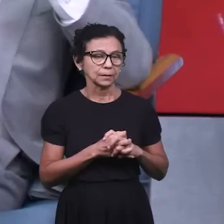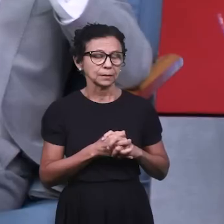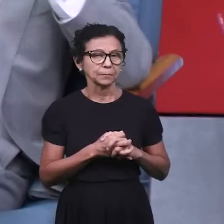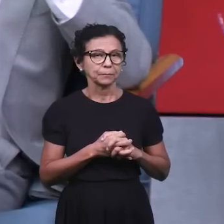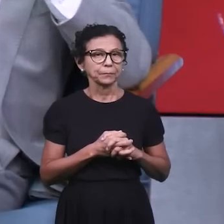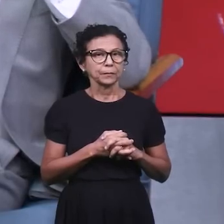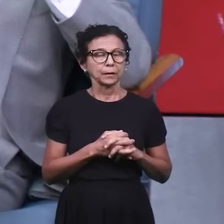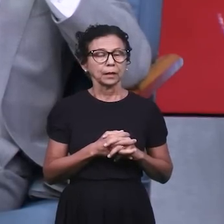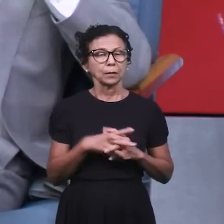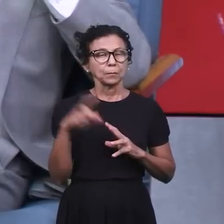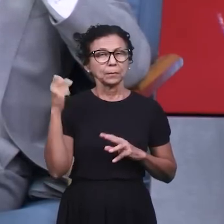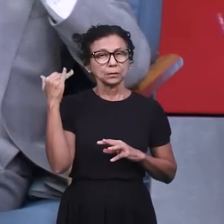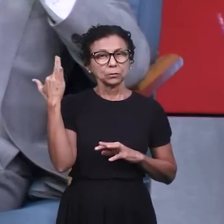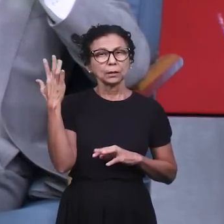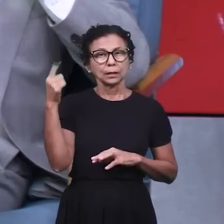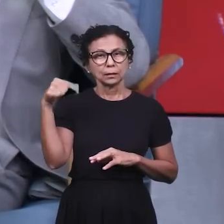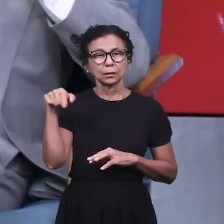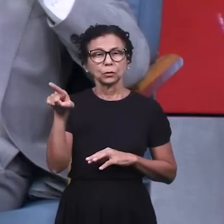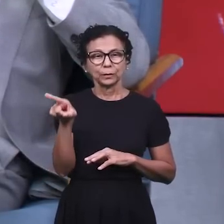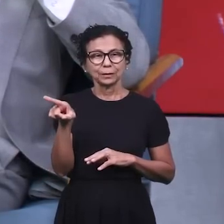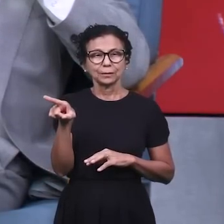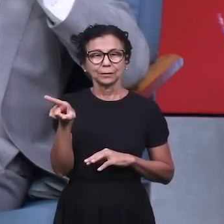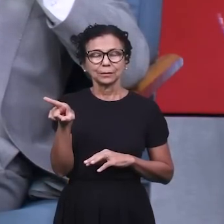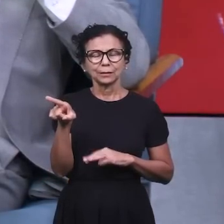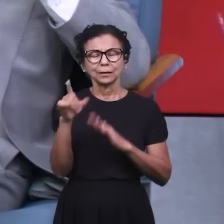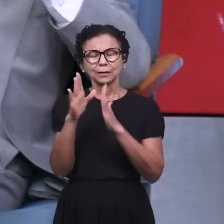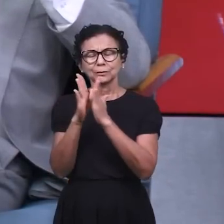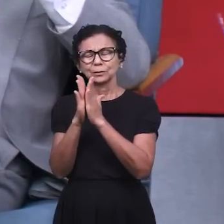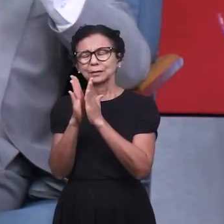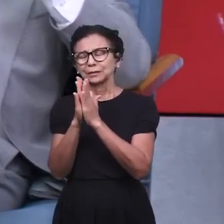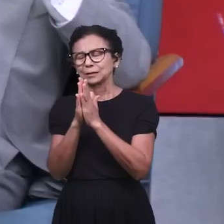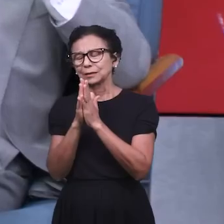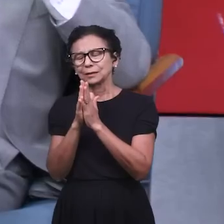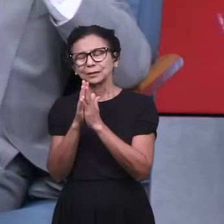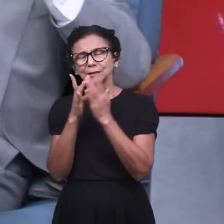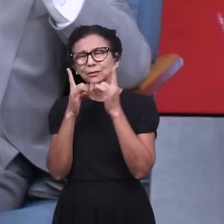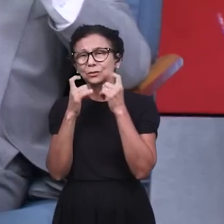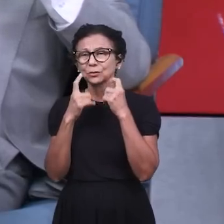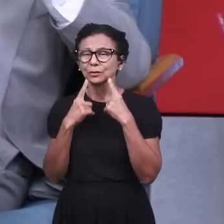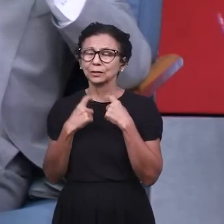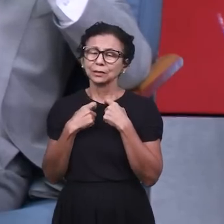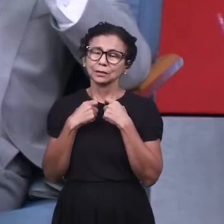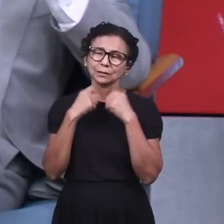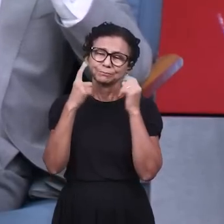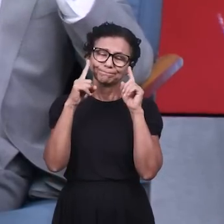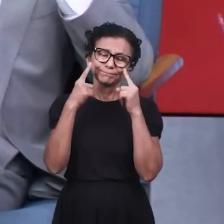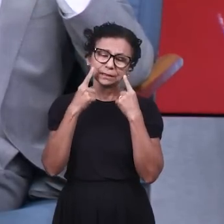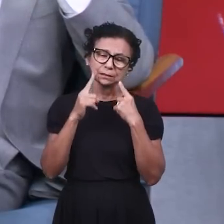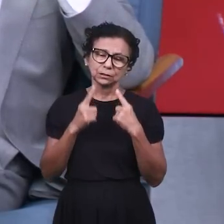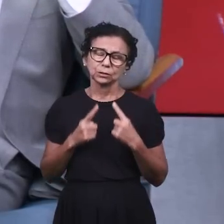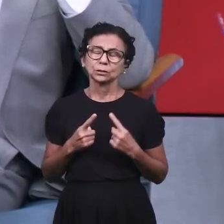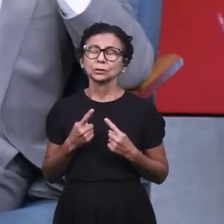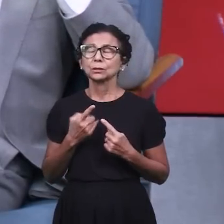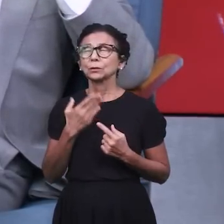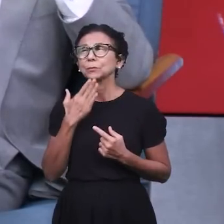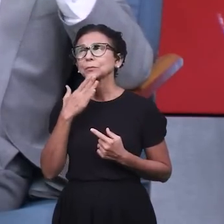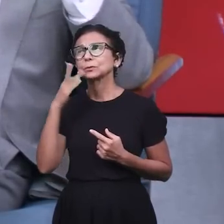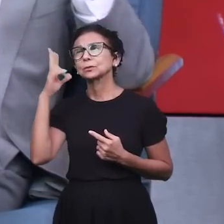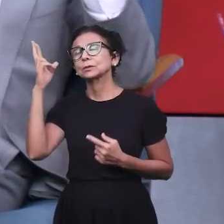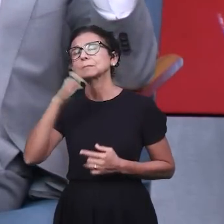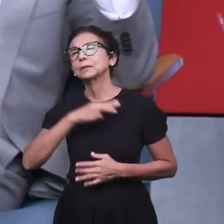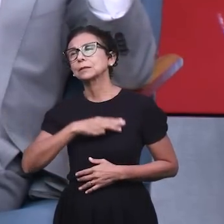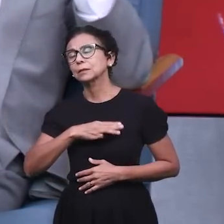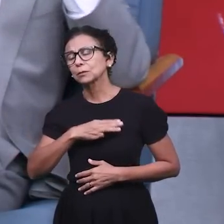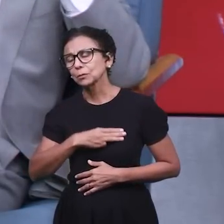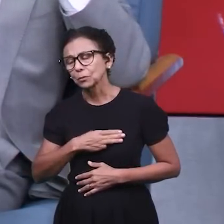Hoje, eu fui à madrugada hoje. Eu fui à madrugada, chorei muito pela madrugada, e pedi